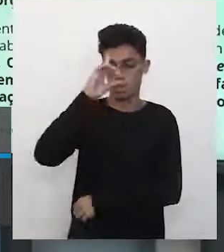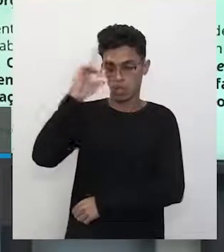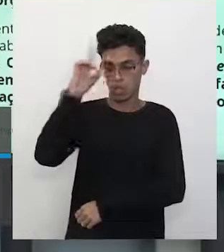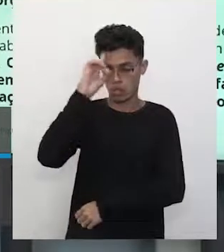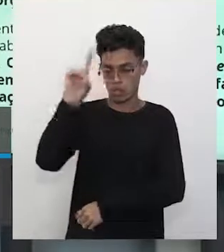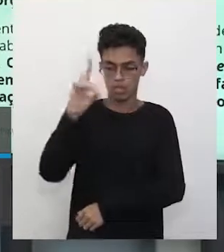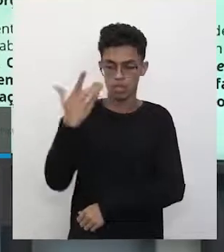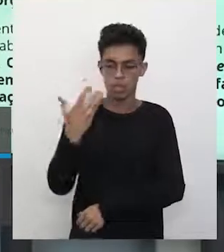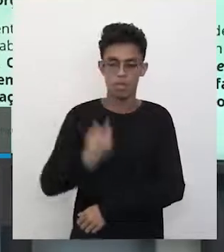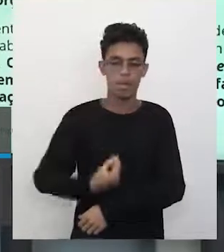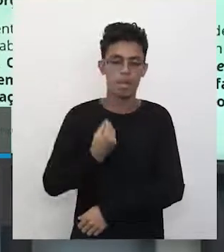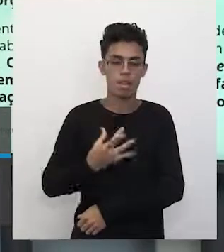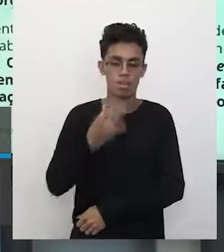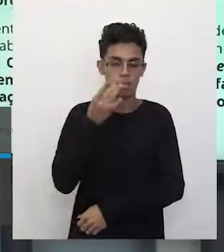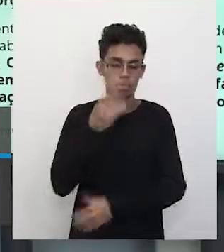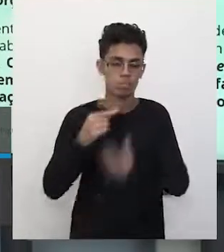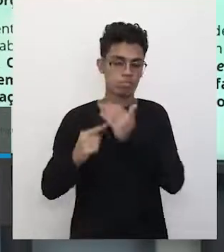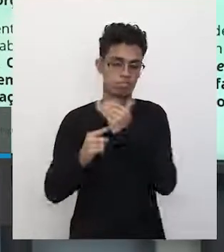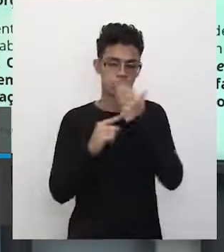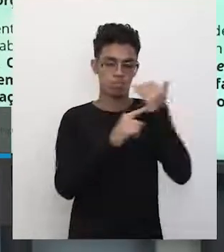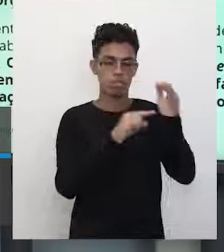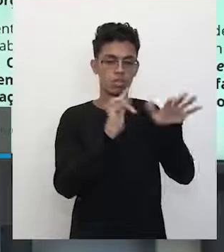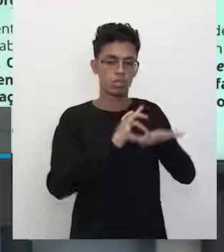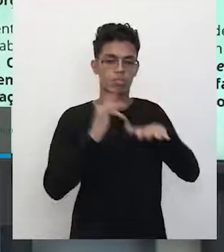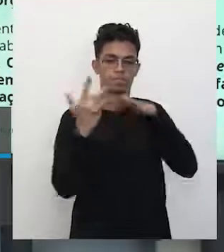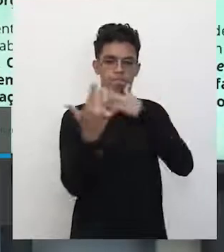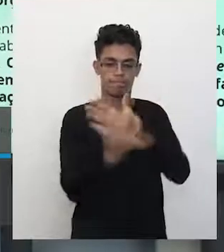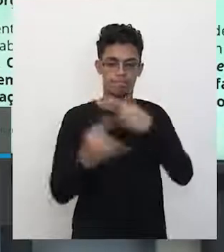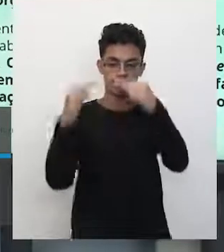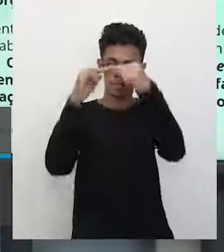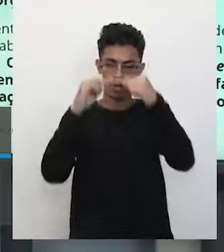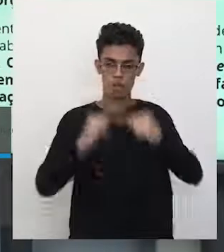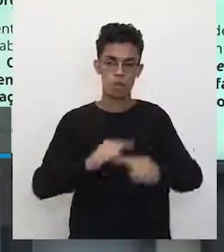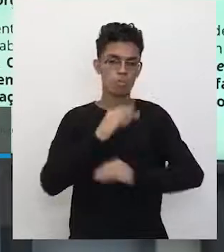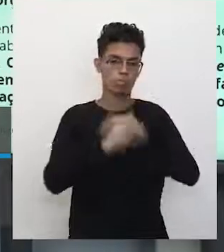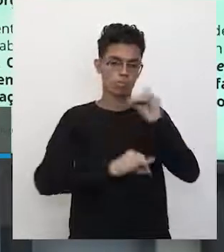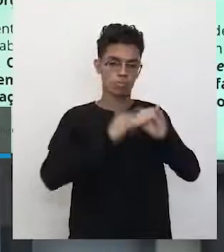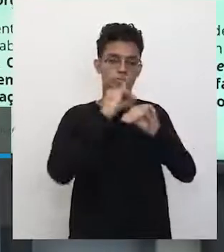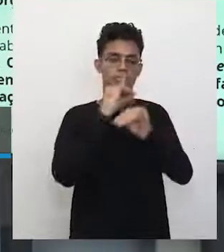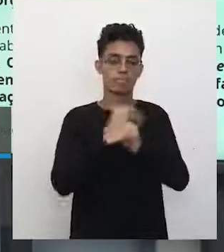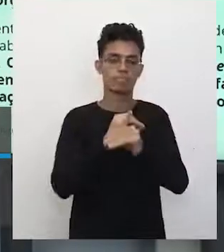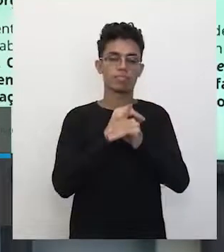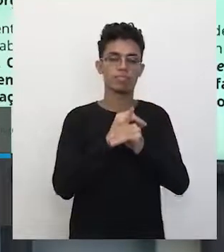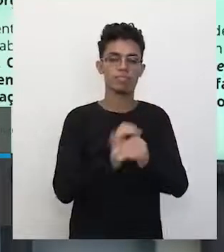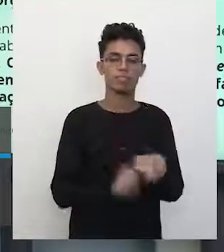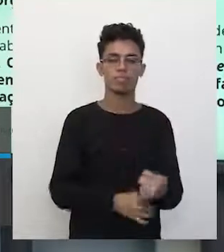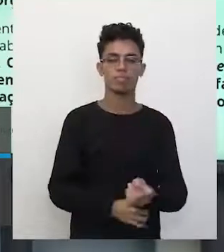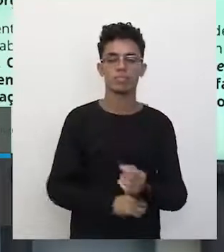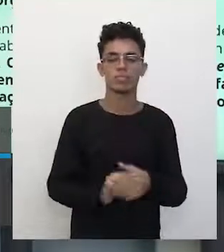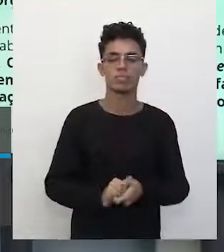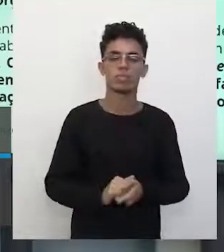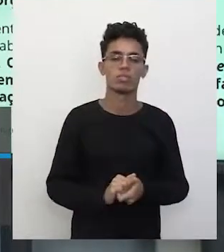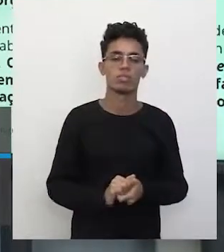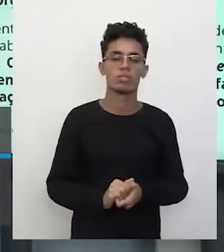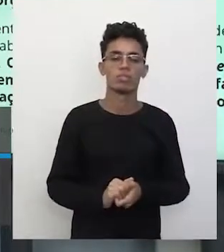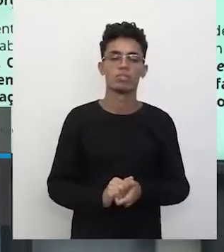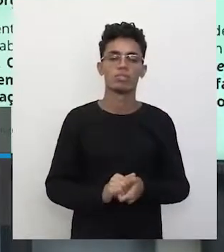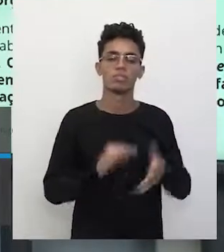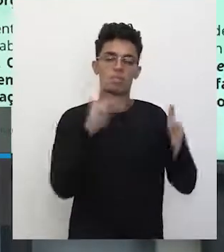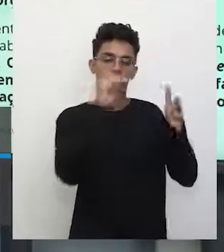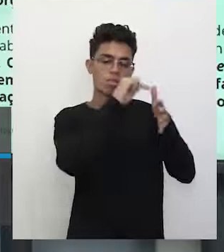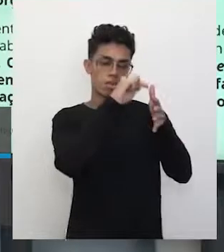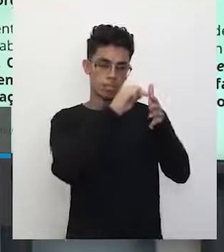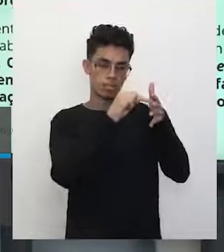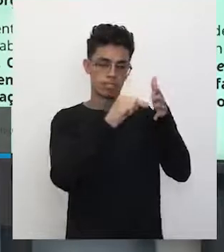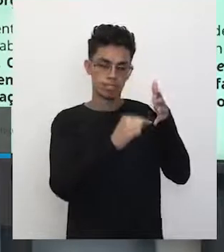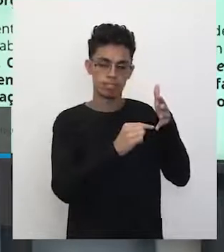comunicação mediada por tecnologias, pelas redes sociais, né, pela internet, por esse grande universo, né,